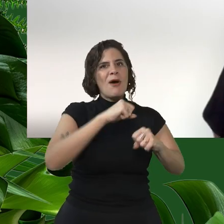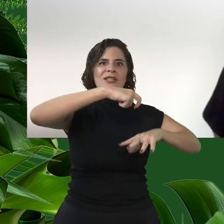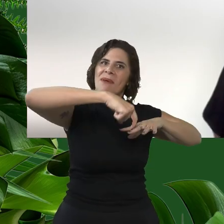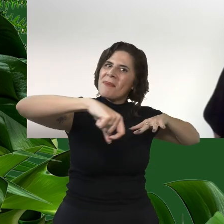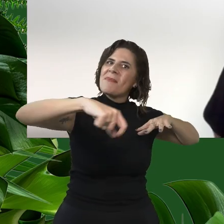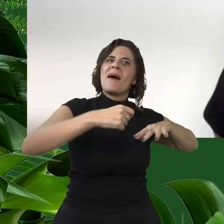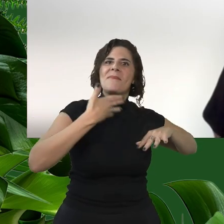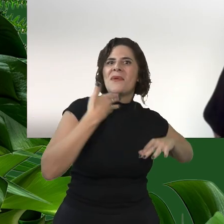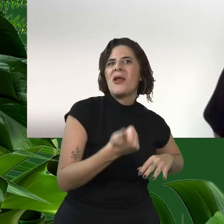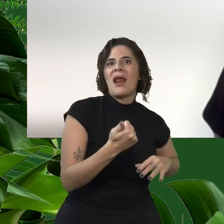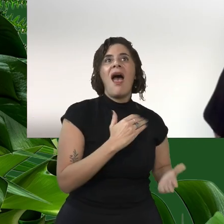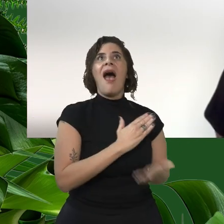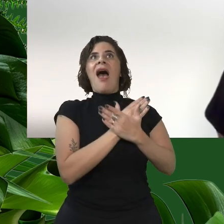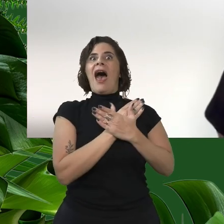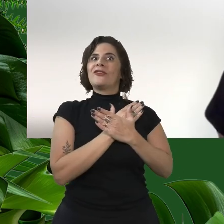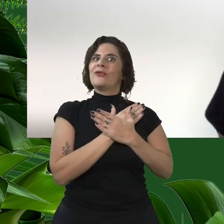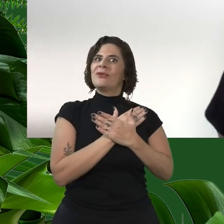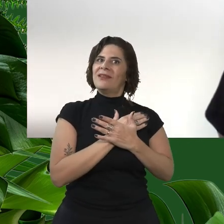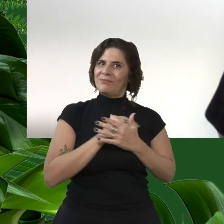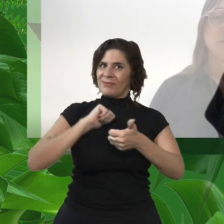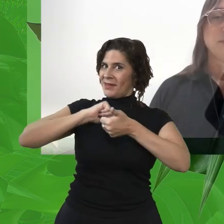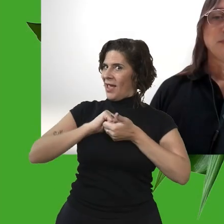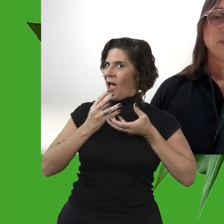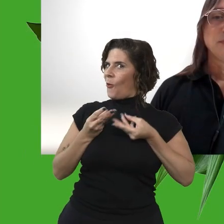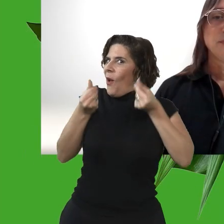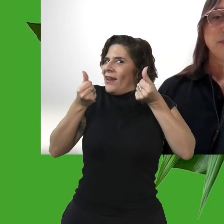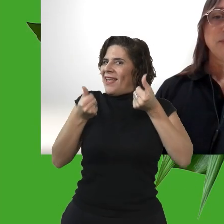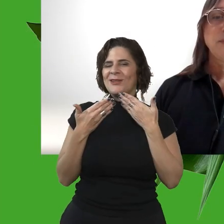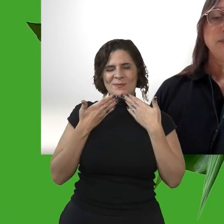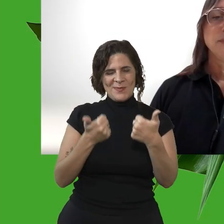ter uma vida com maior qualidade.